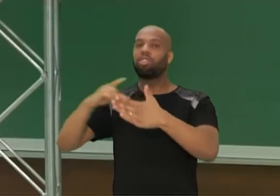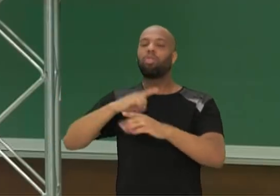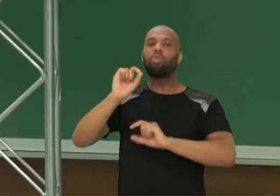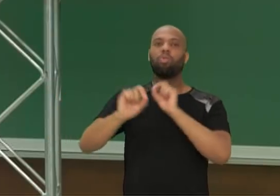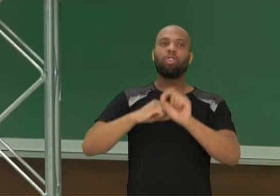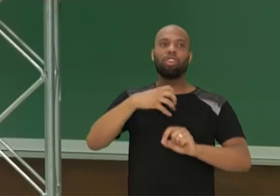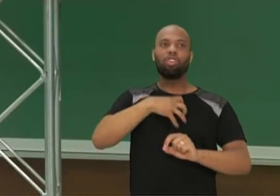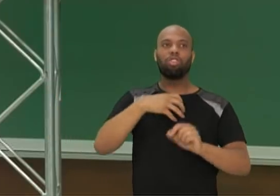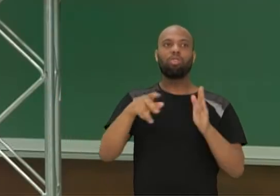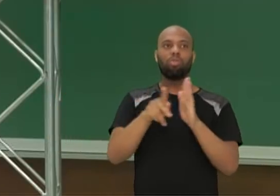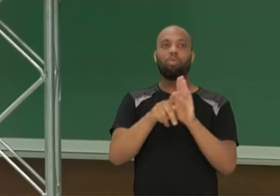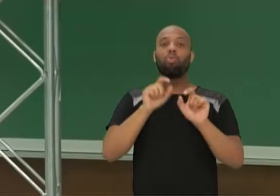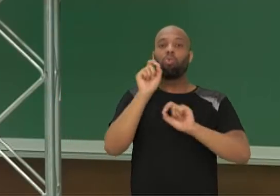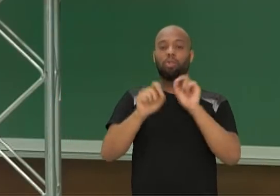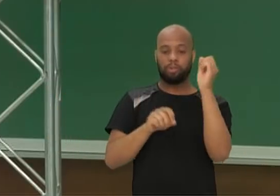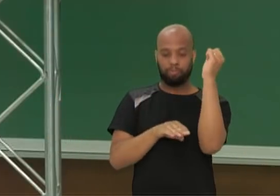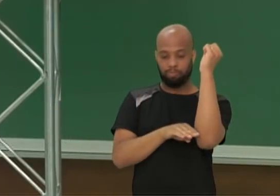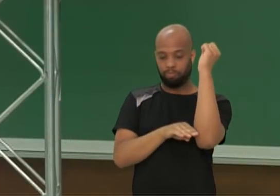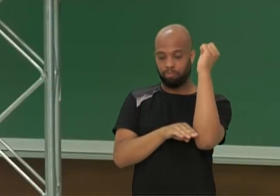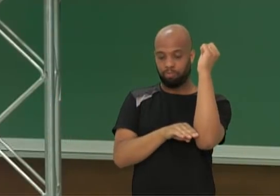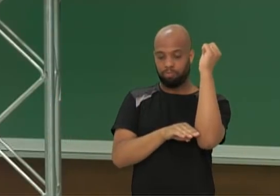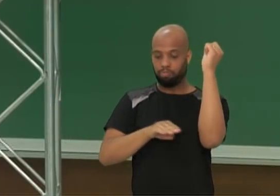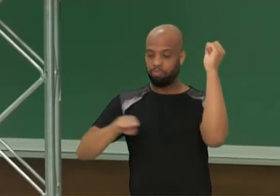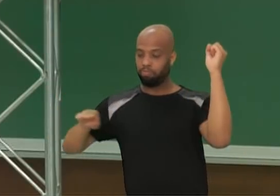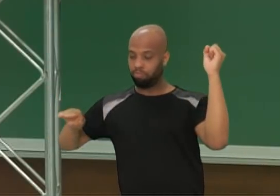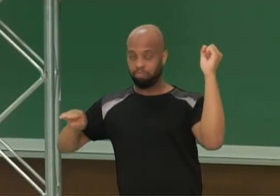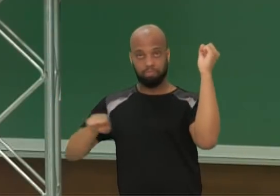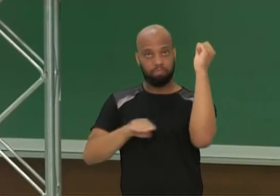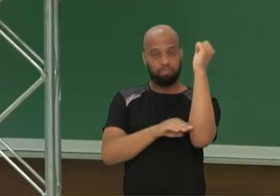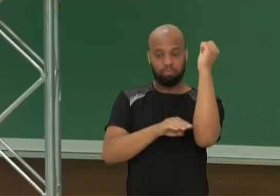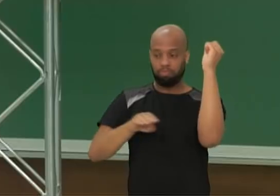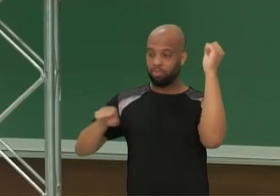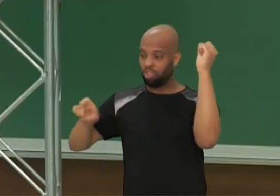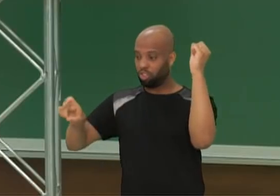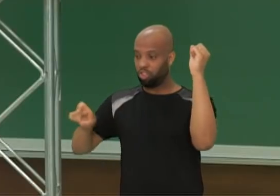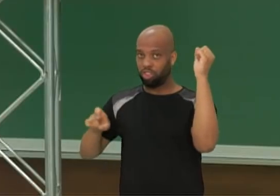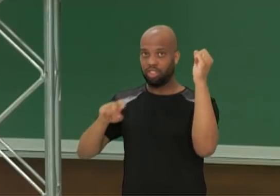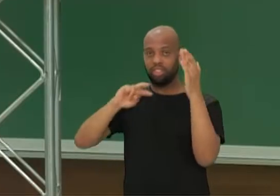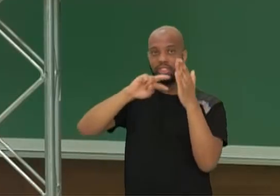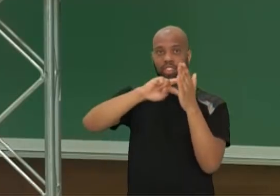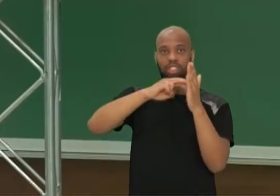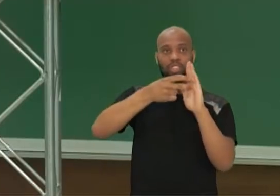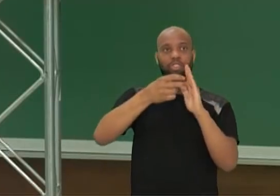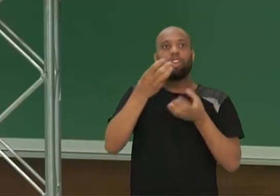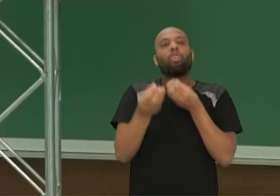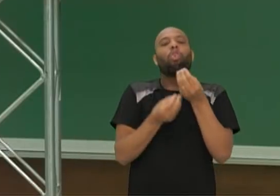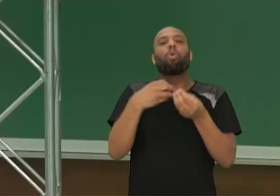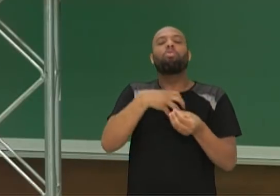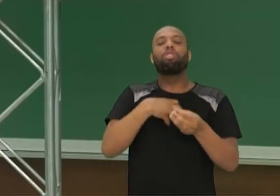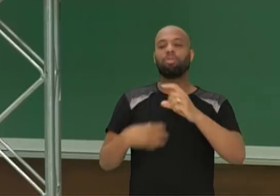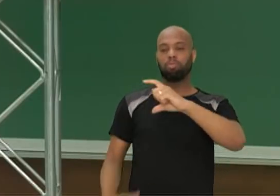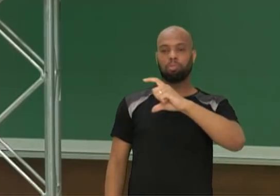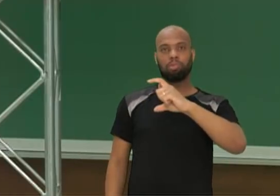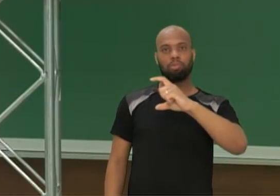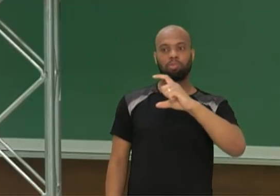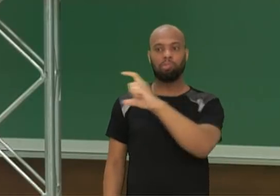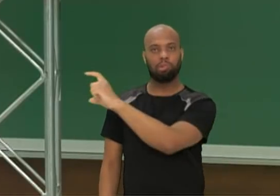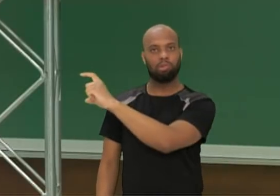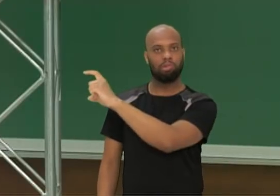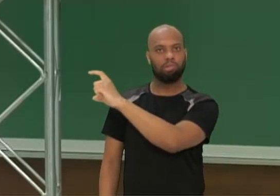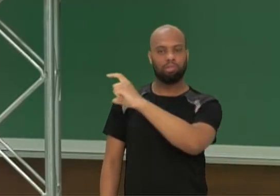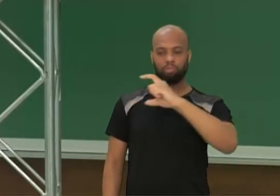eixo de simetria é paralelo ao eixo x. É paralelo ao eixo x porque apareceu o y primeiro,